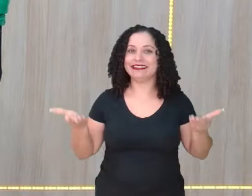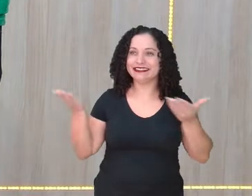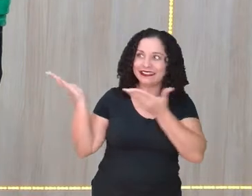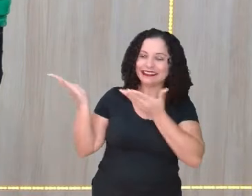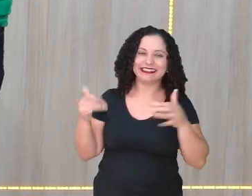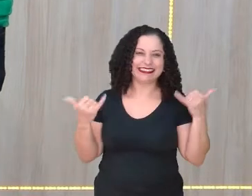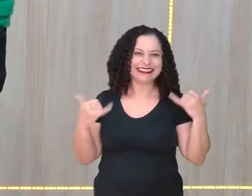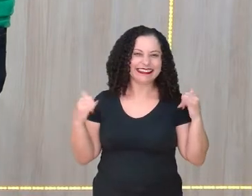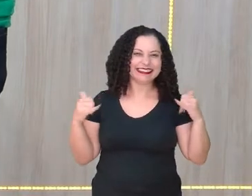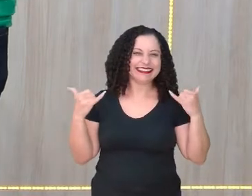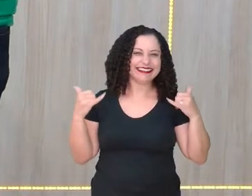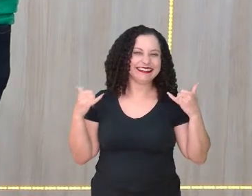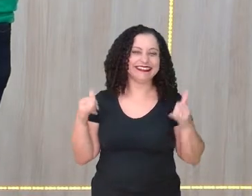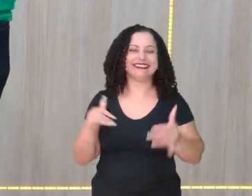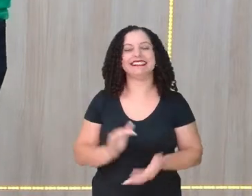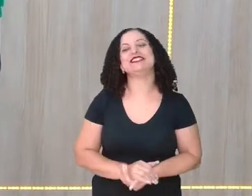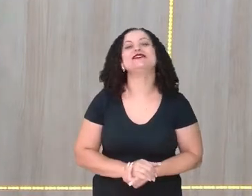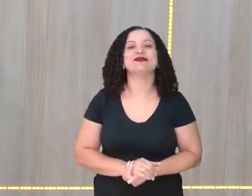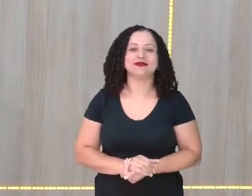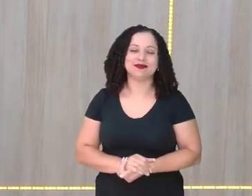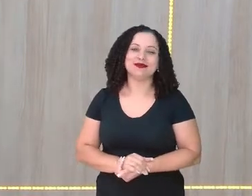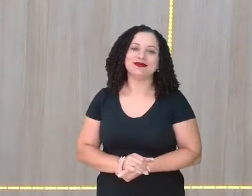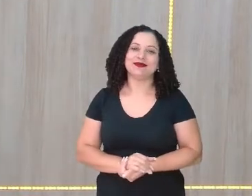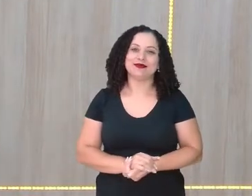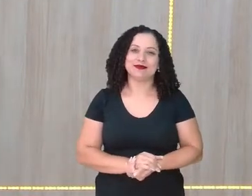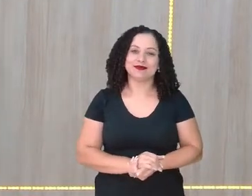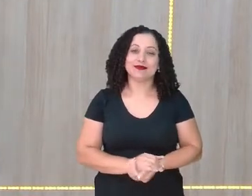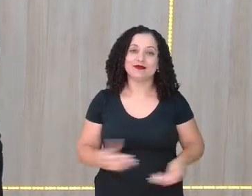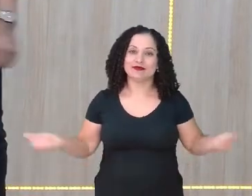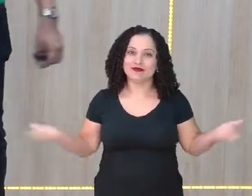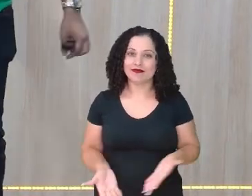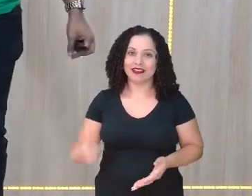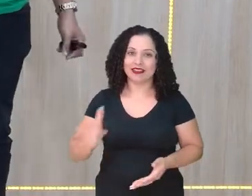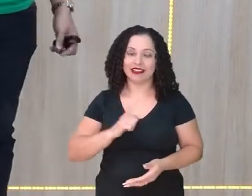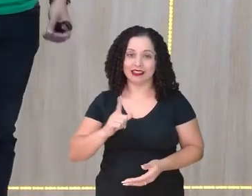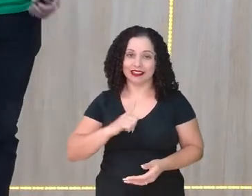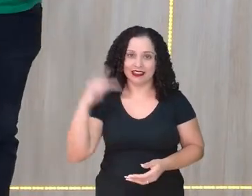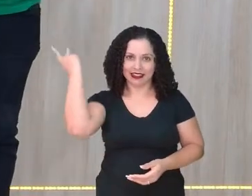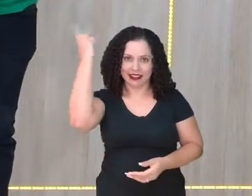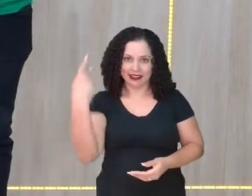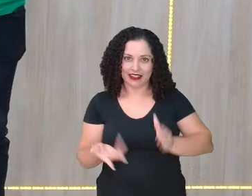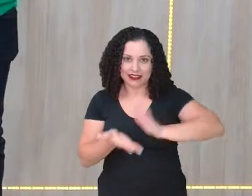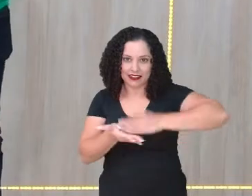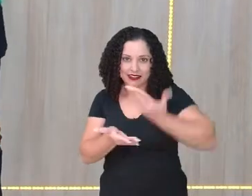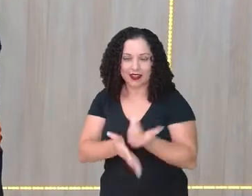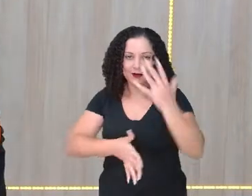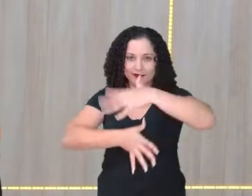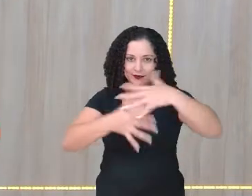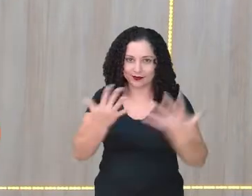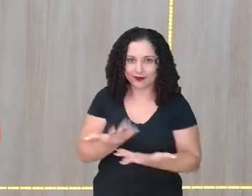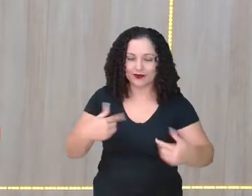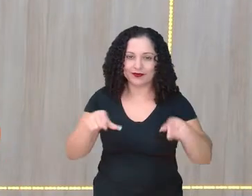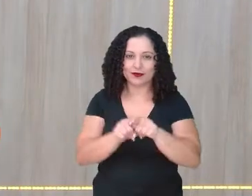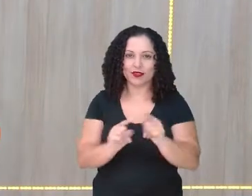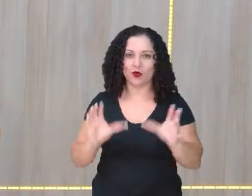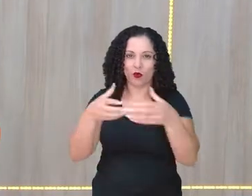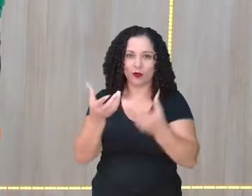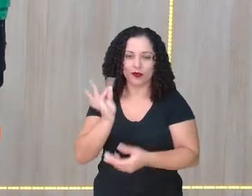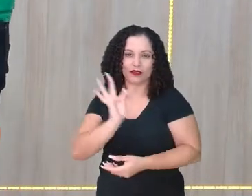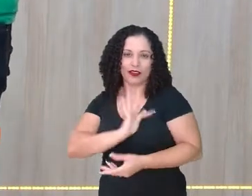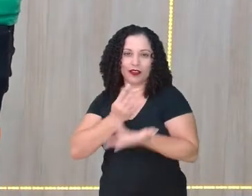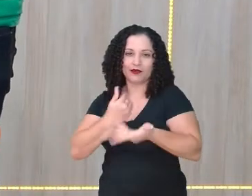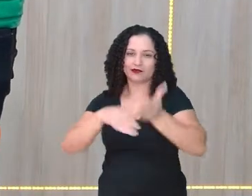Tá tranquilo? Tá favorável? Ó, com a ajuda de Kézia que nos traduz, Billy e Dalila lá na produção Fantásticos,